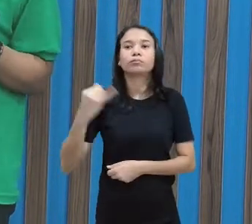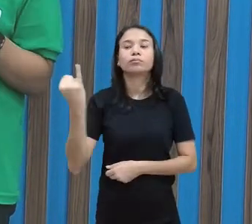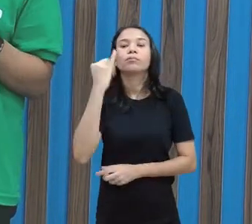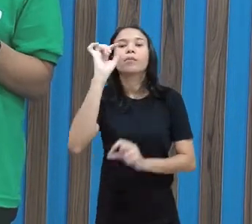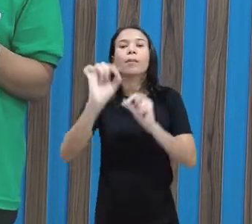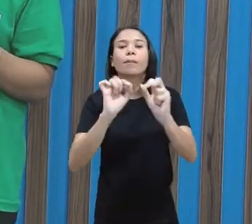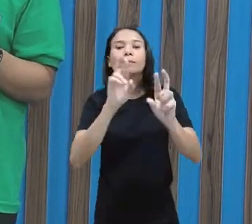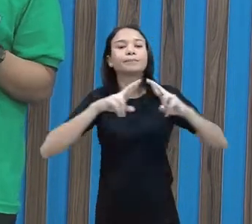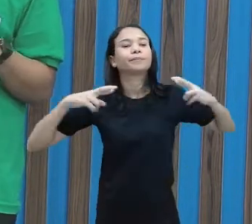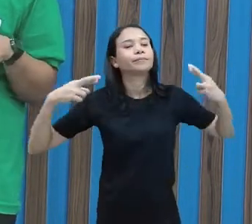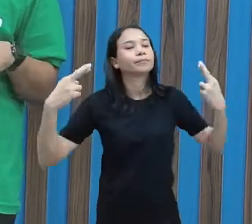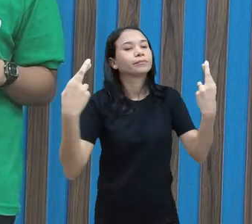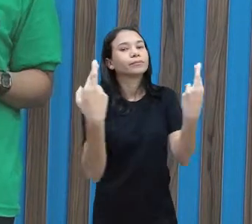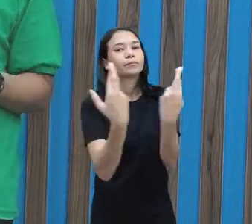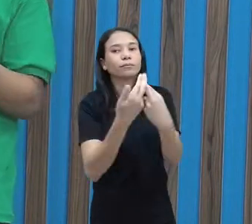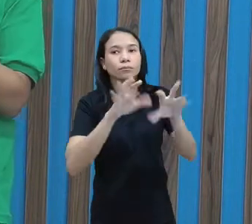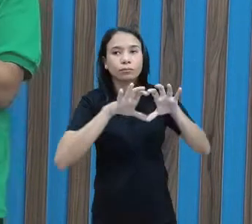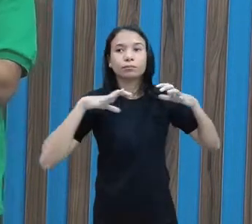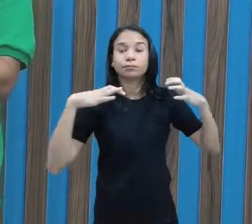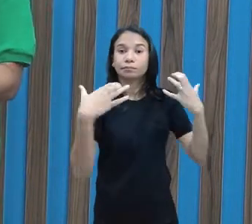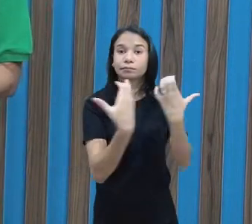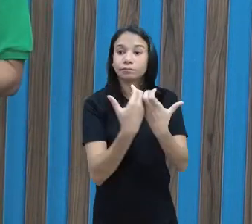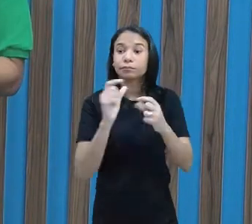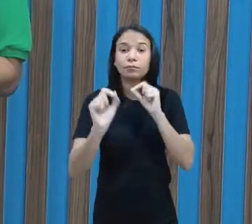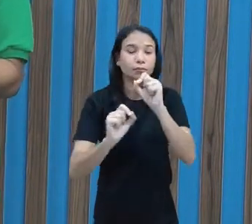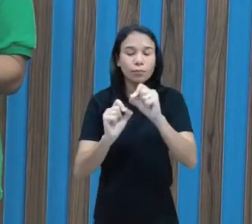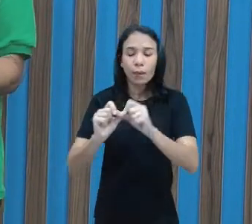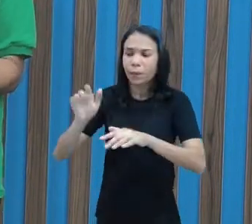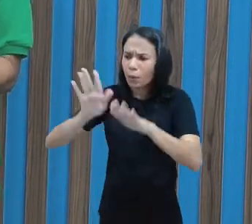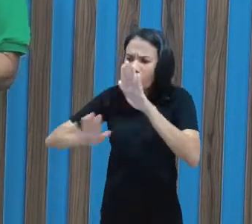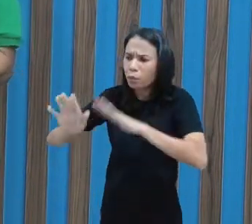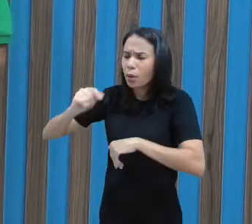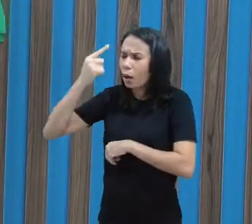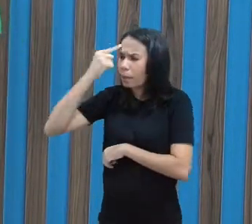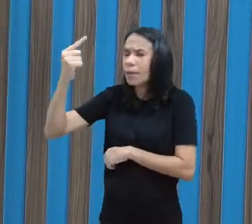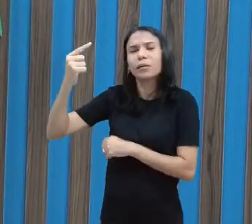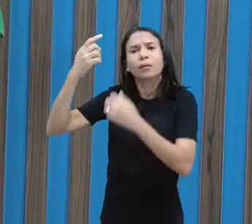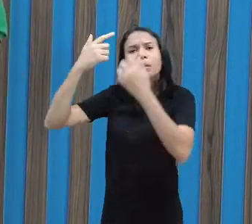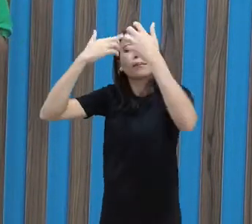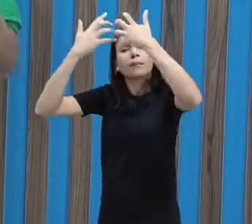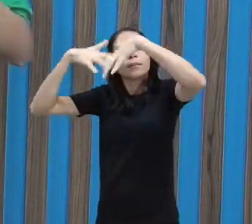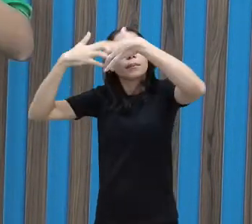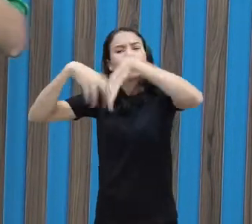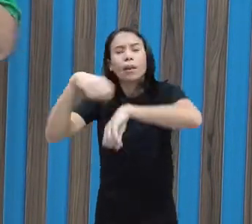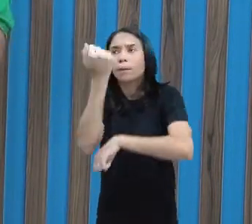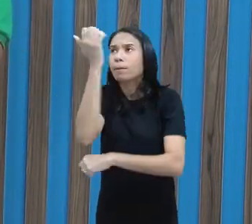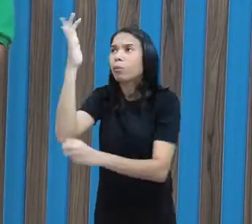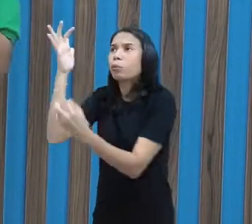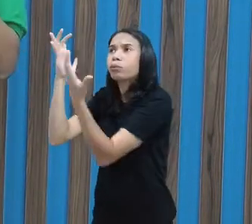encontros da ONU para cuidar do meio ambiente, para refletir. Por quê? Ora,